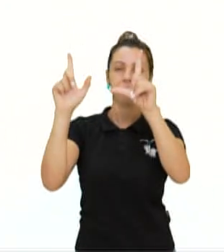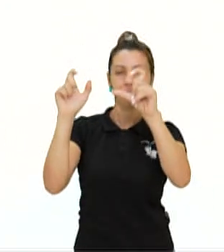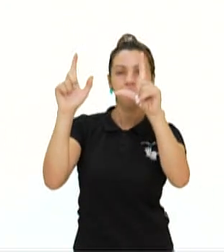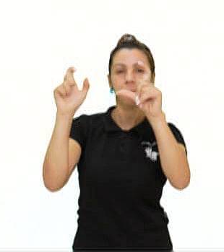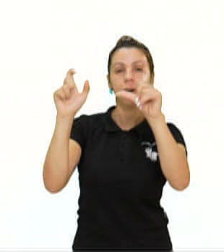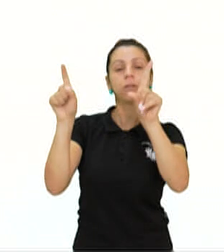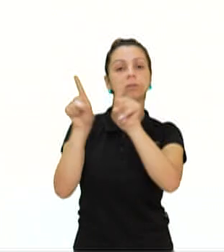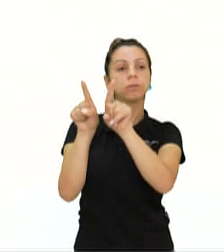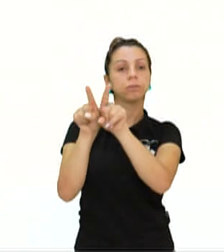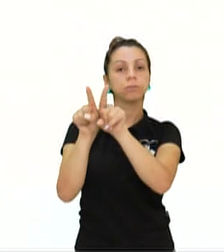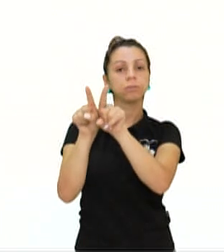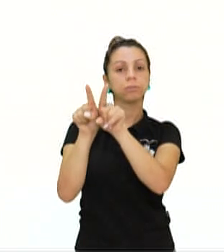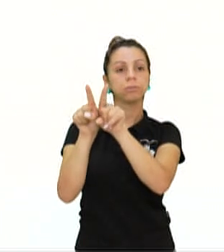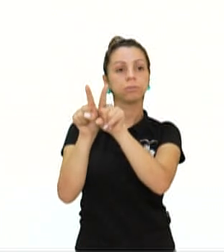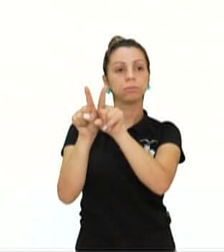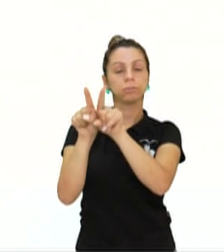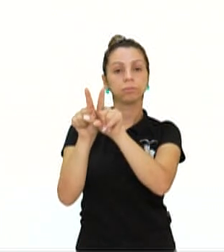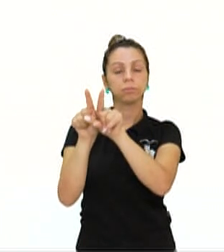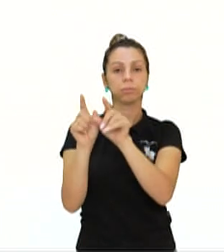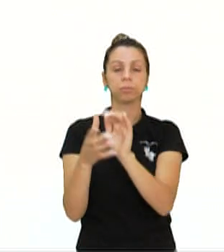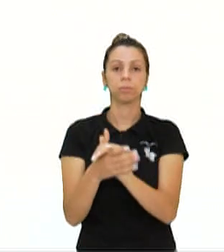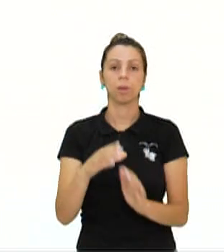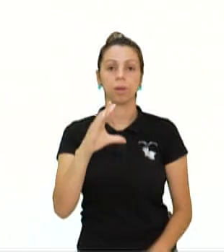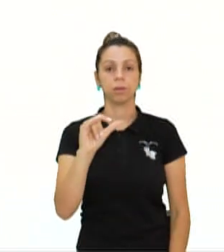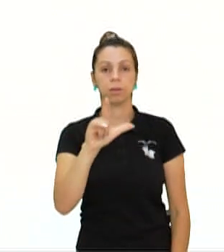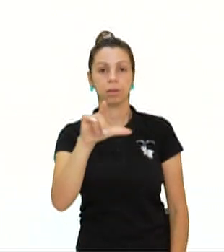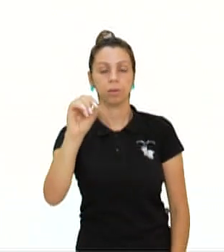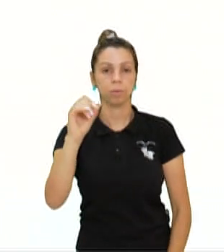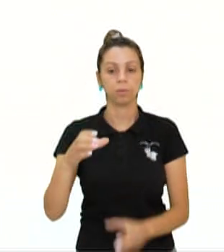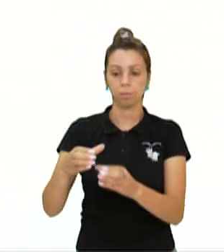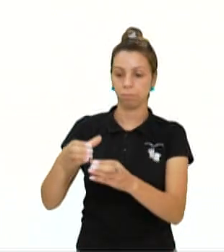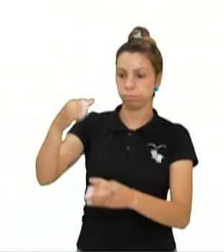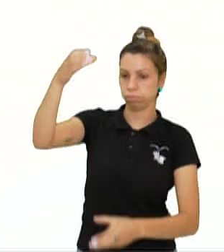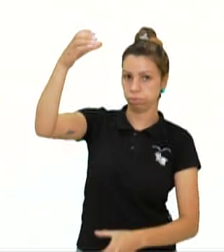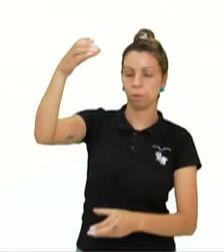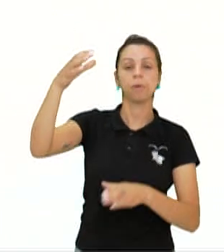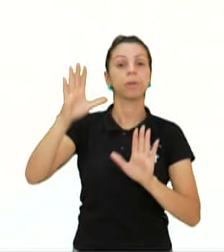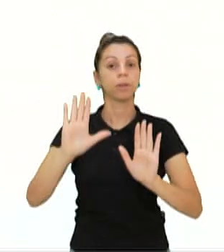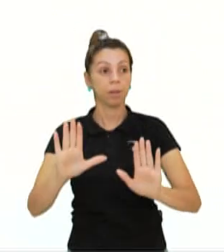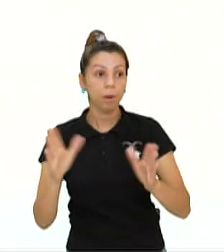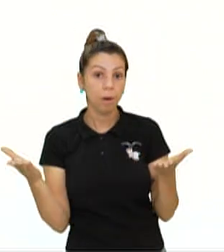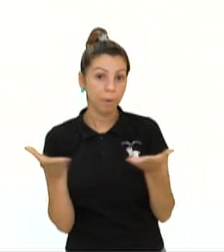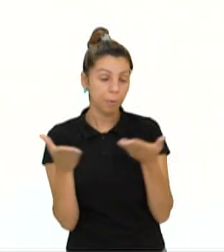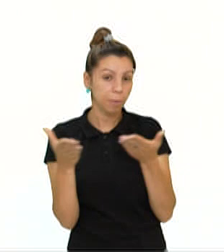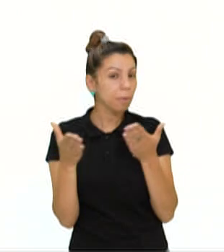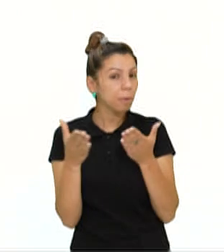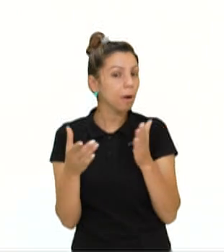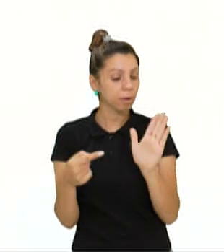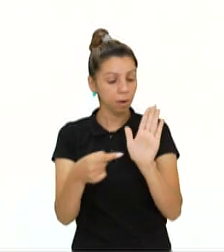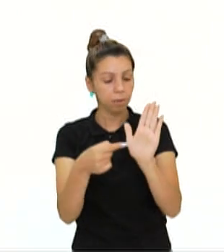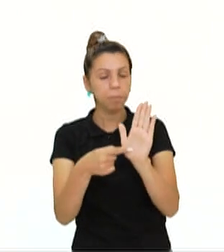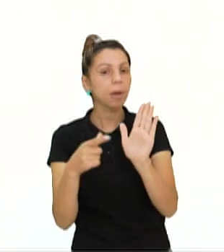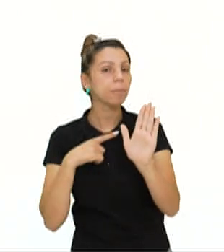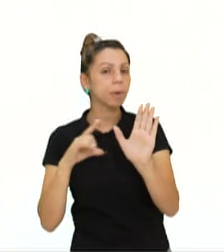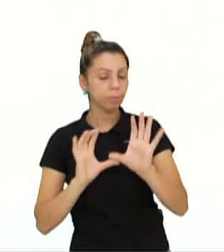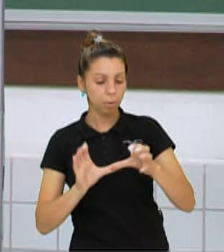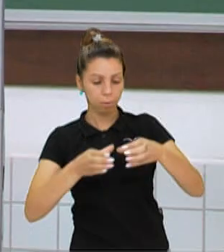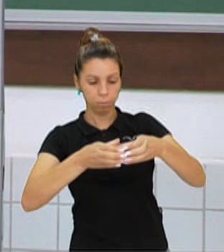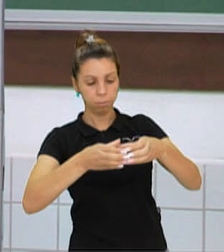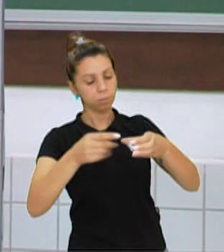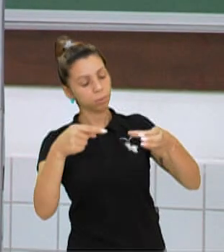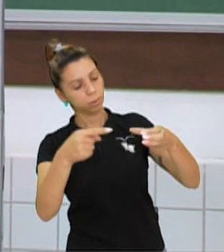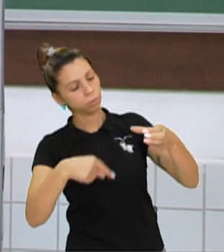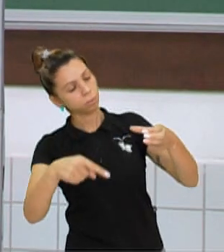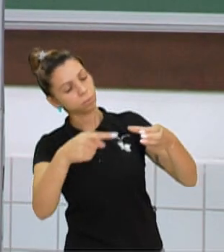de silos no formato de cilindro. Tá? Mas olha só, aqui na minha mão eu também tenho